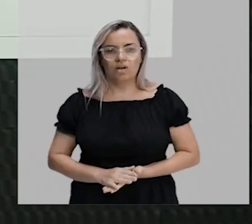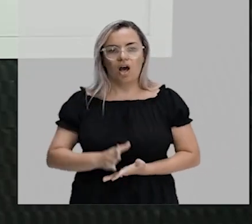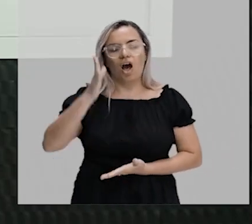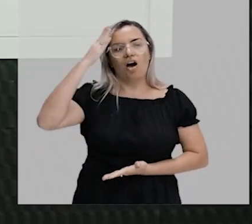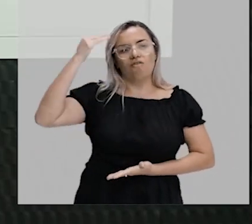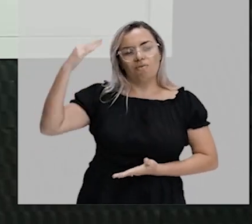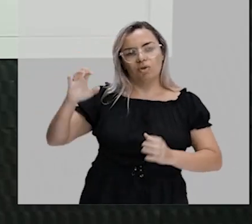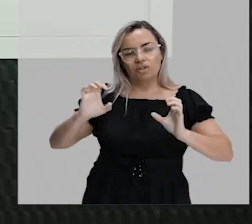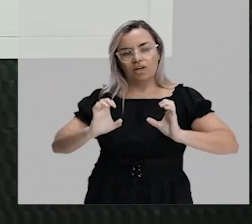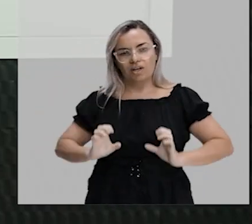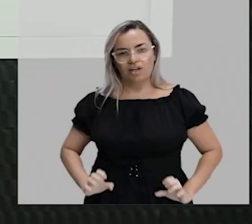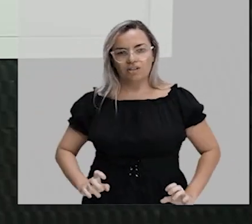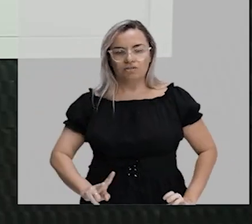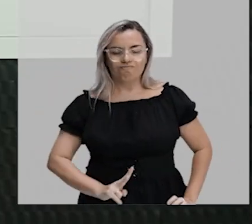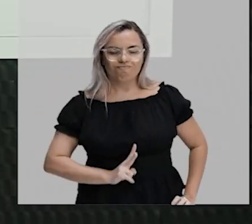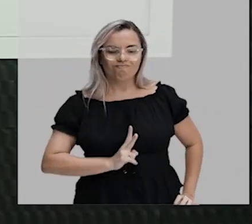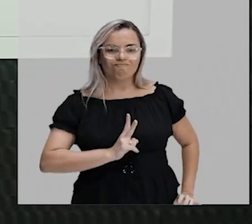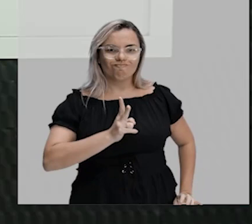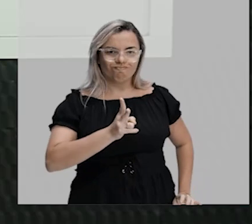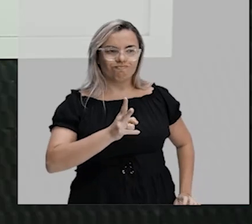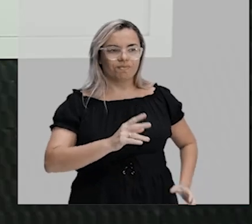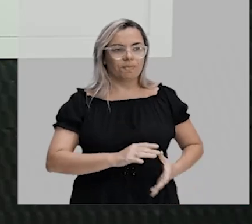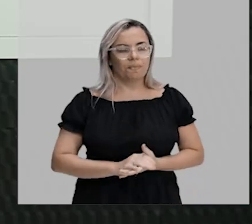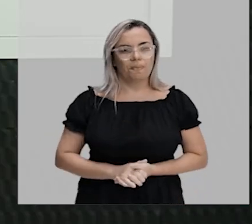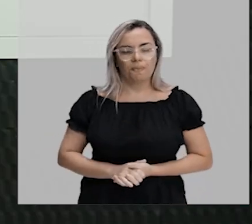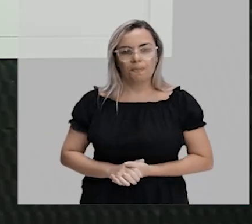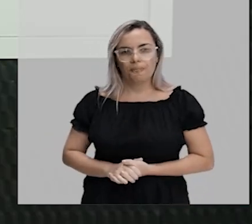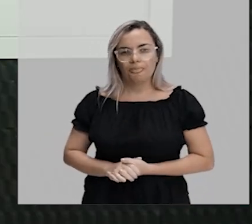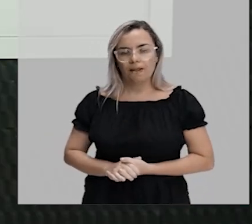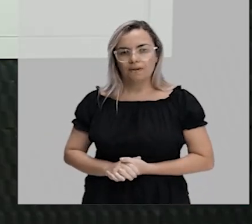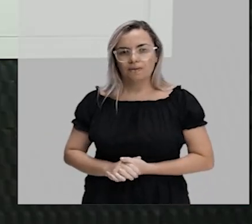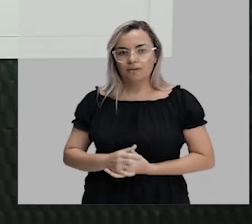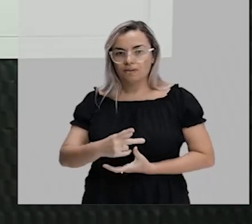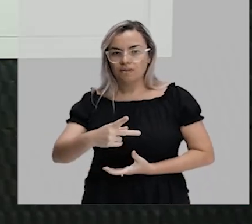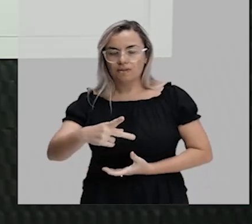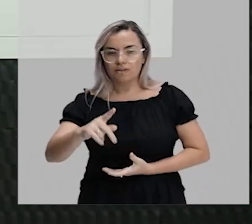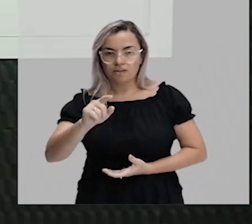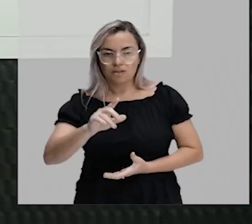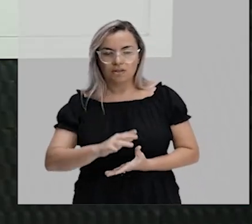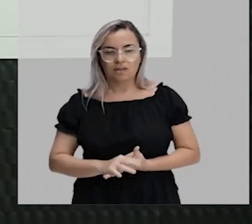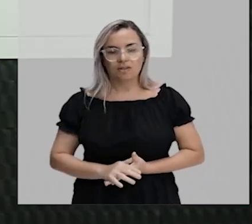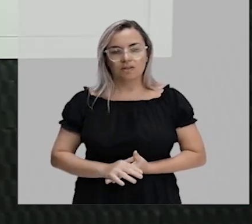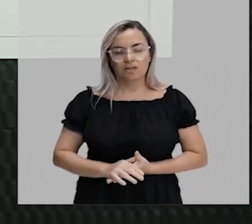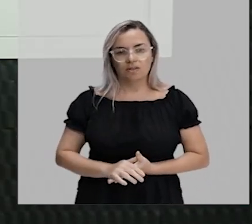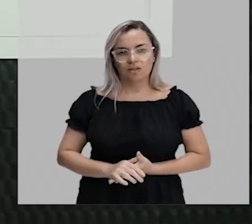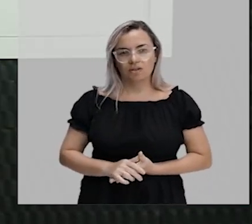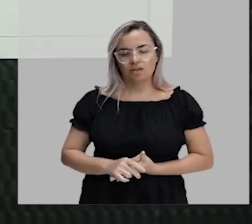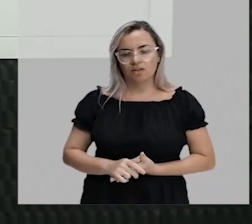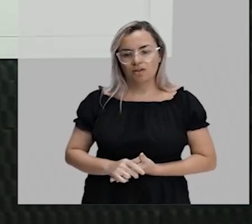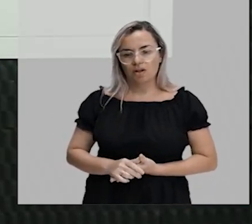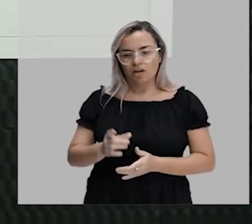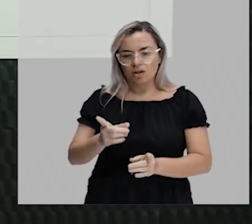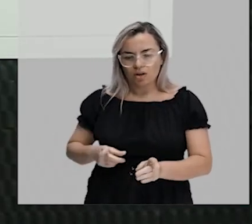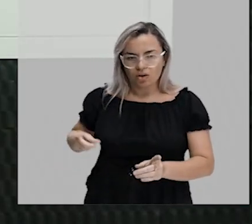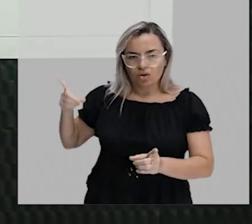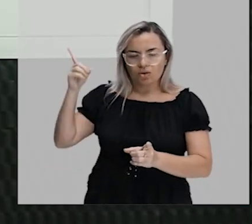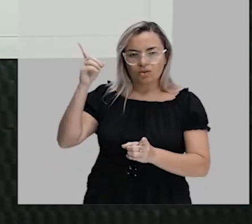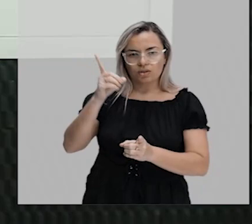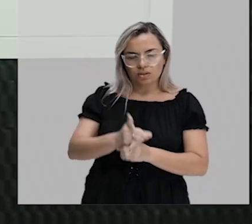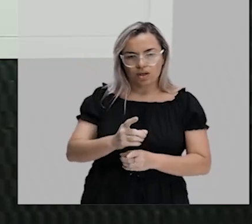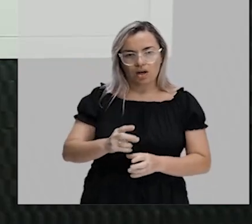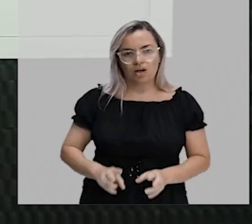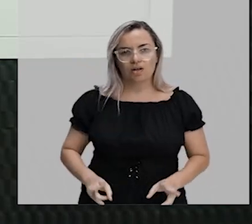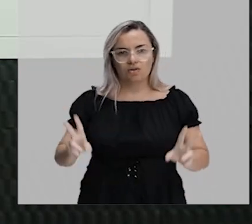Virtudes. Se meus amores, meus filhos pegarem, por exemplo, a aula anterior, vocês